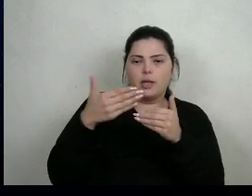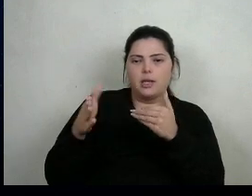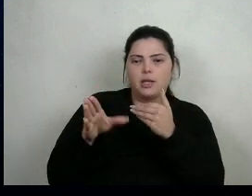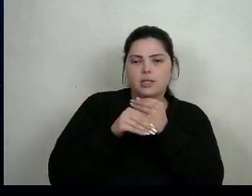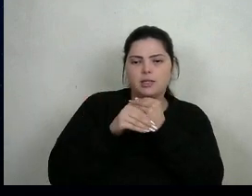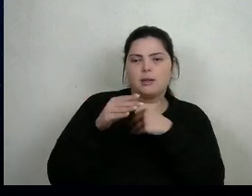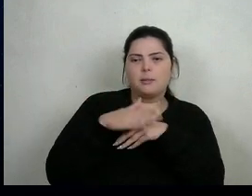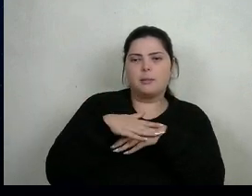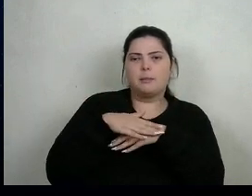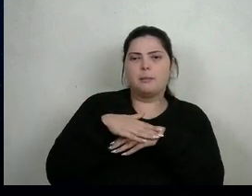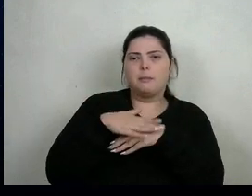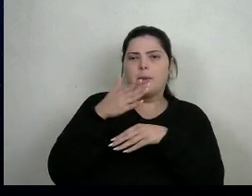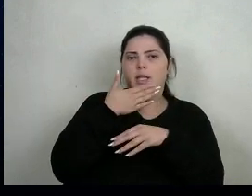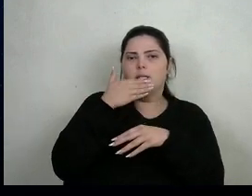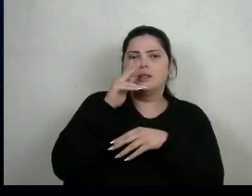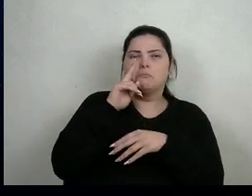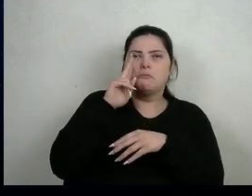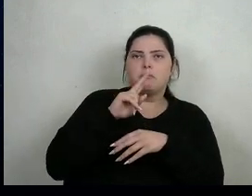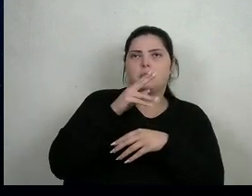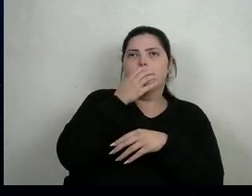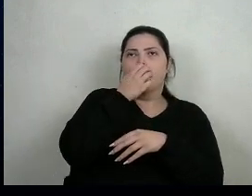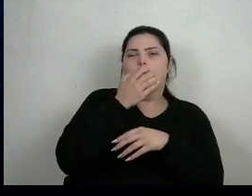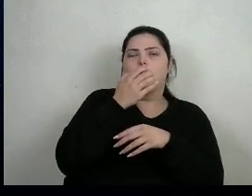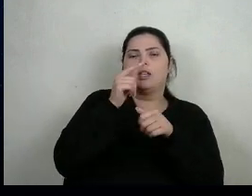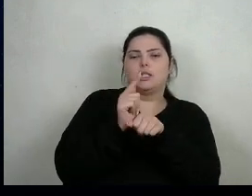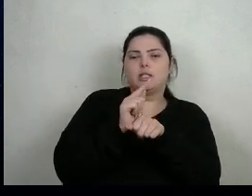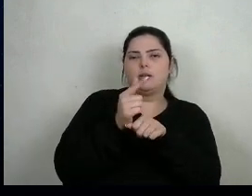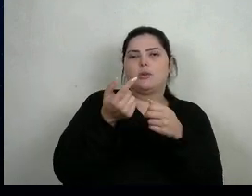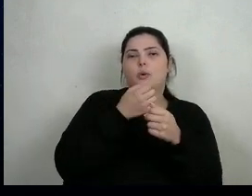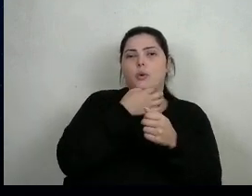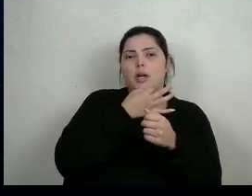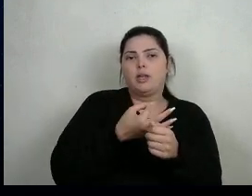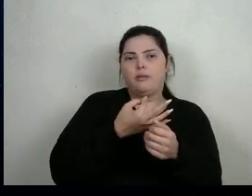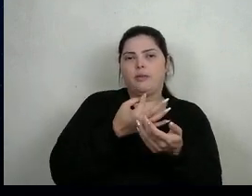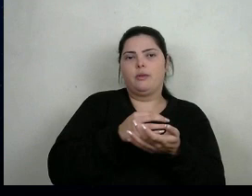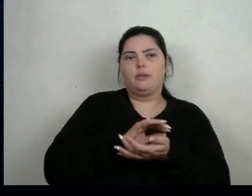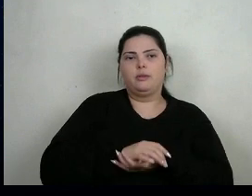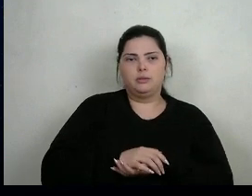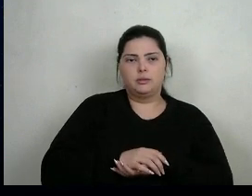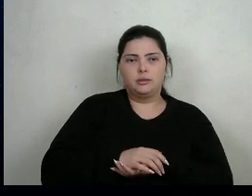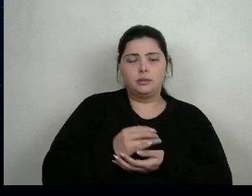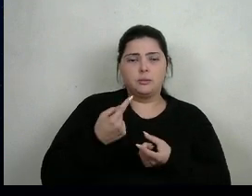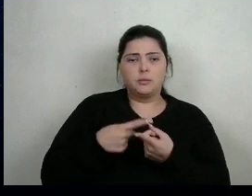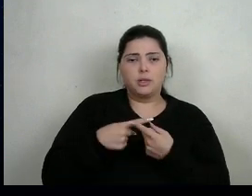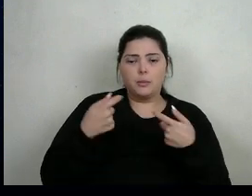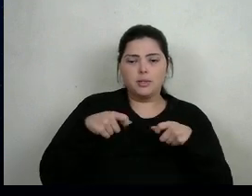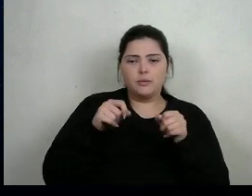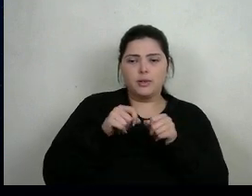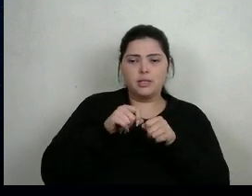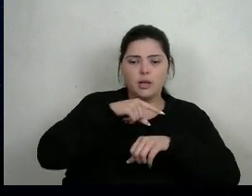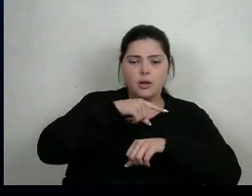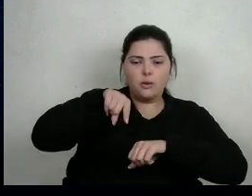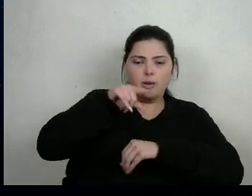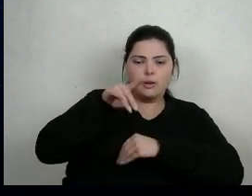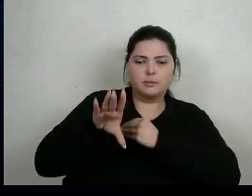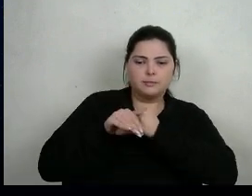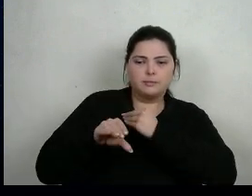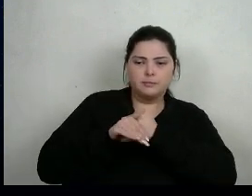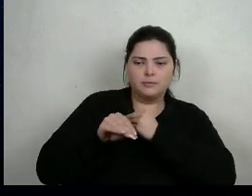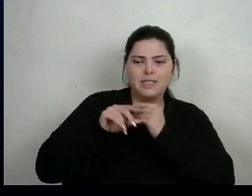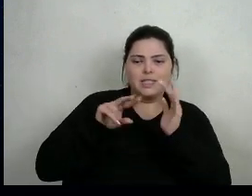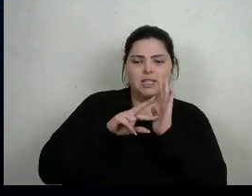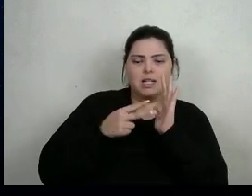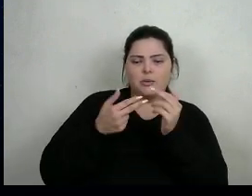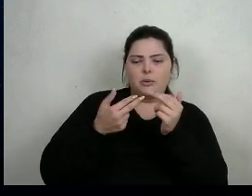gestão e gente isso é um absurdo do tamanho do mundo porque se eu tô precisando fazer hora extra é sinal de que alguma coisa não está certo